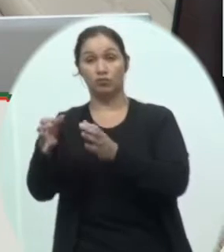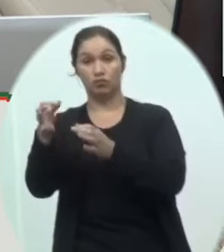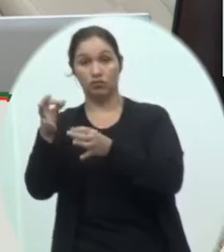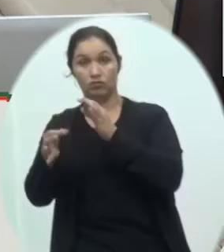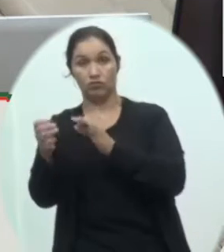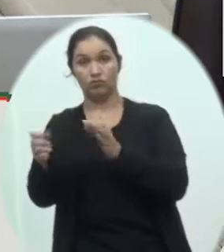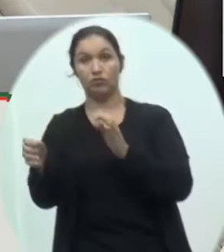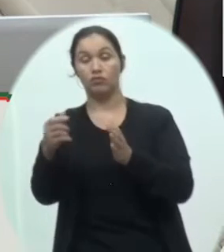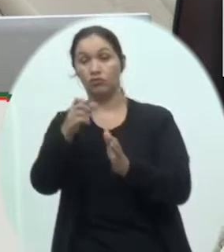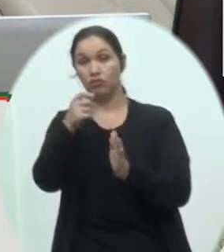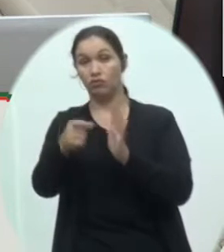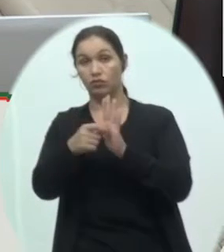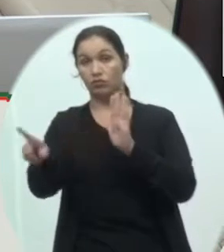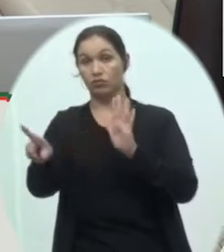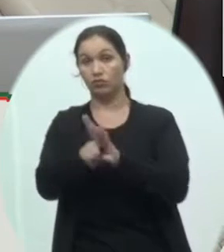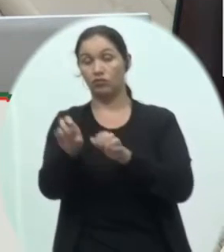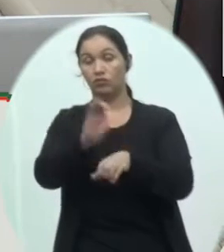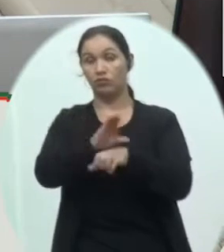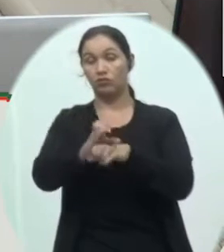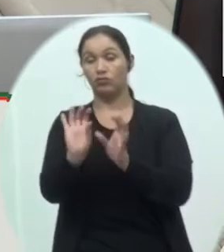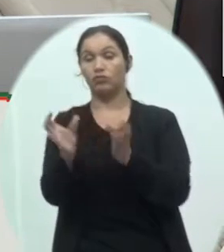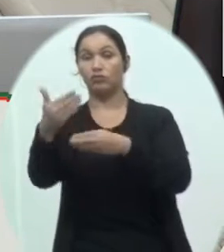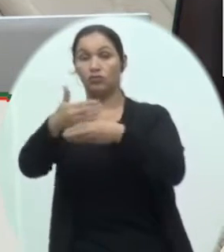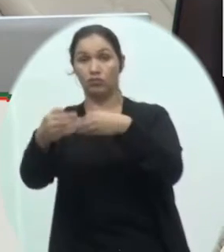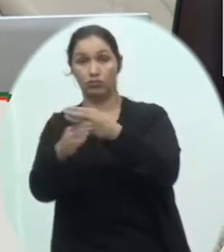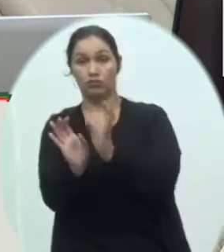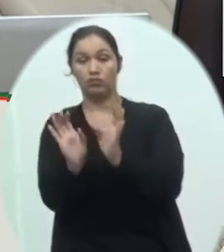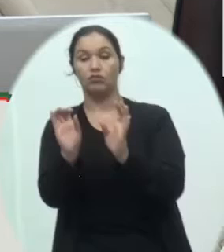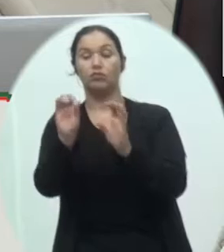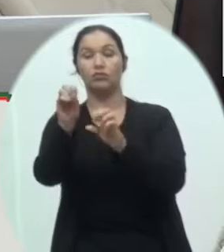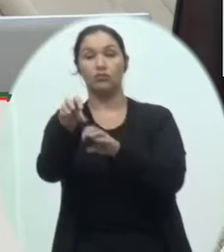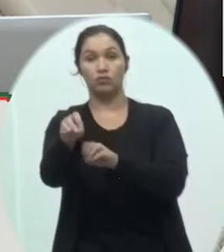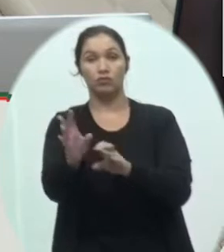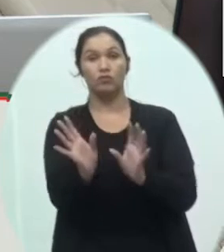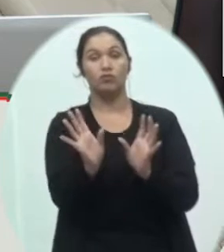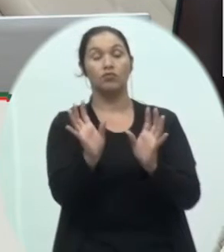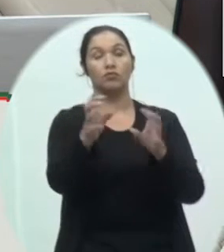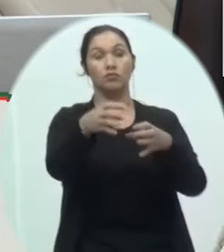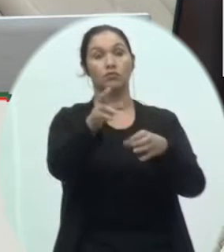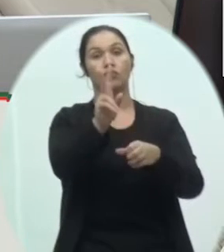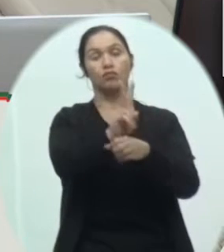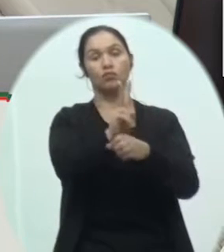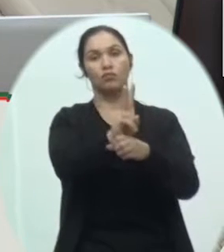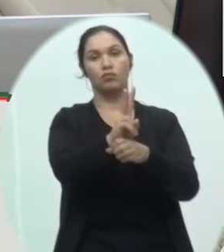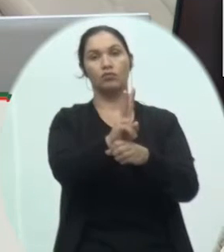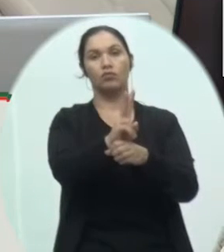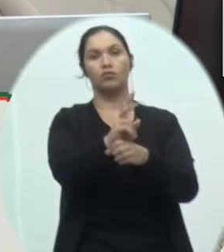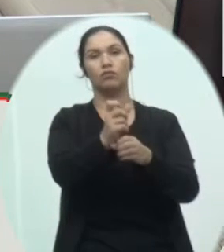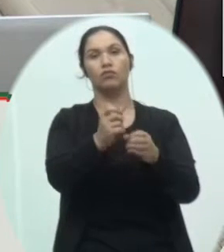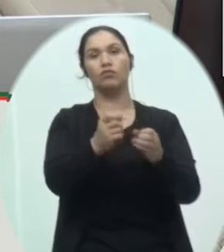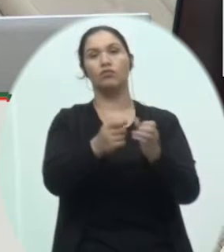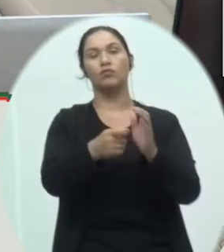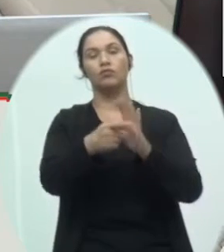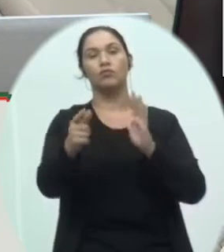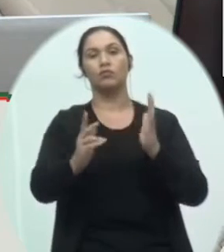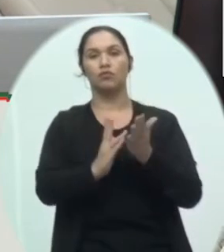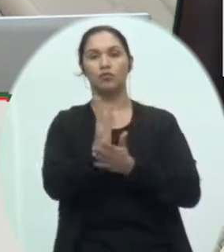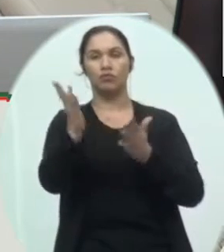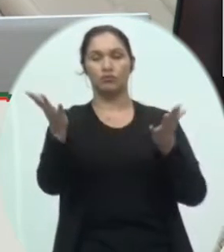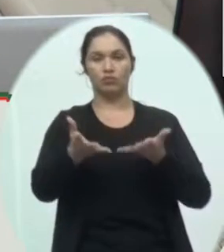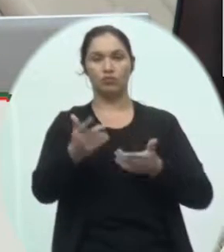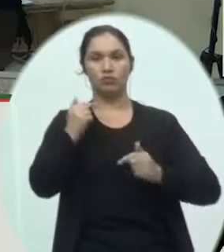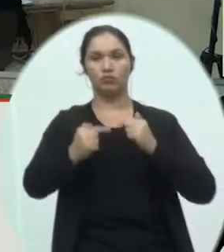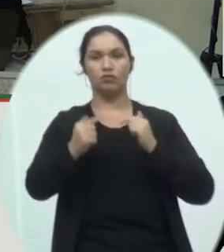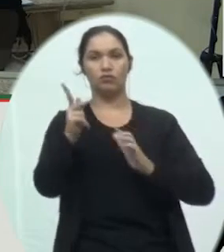Redação, Comissão de Obras e de Educação e de Fiscalização opinaram pela aprovação e encaminhando a deliberação no plenário. Em discussão